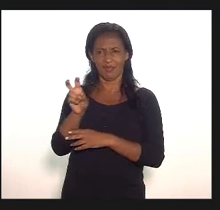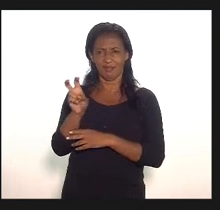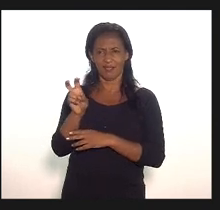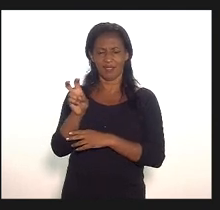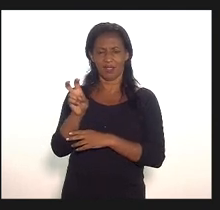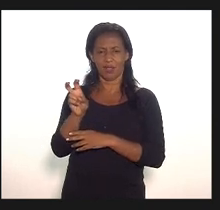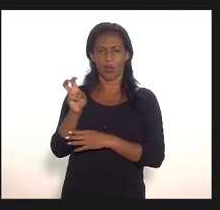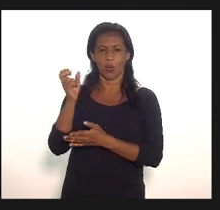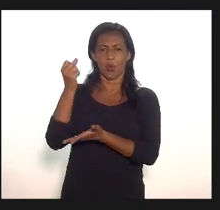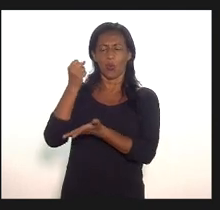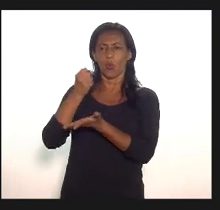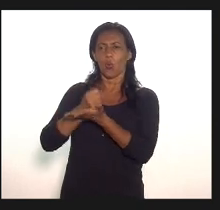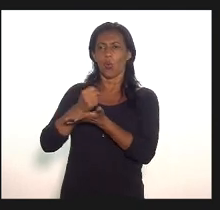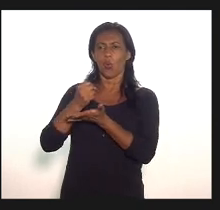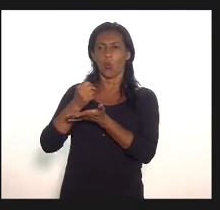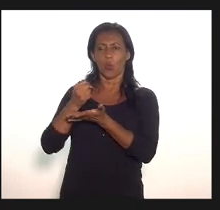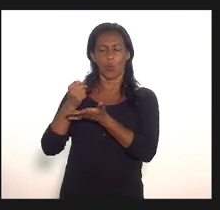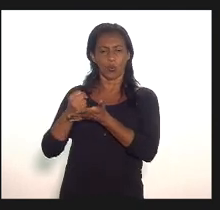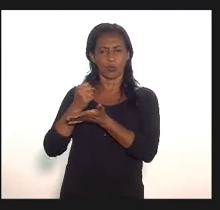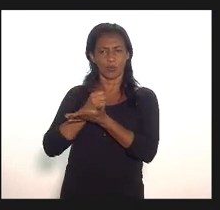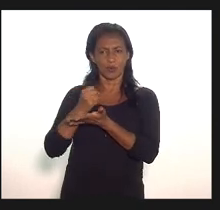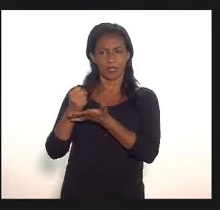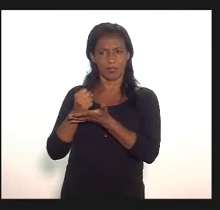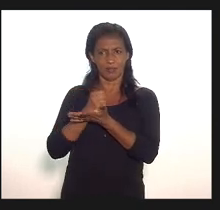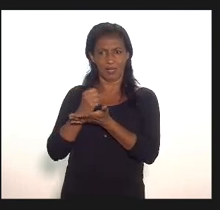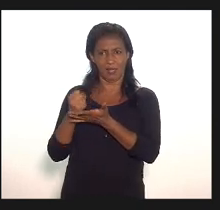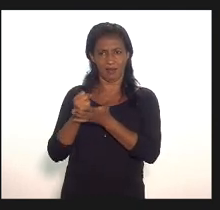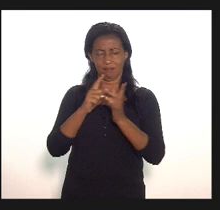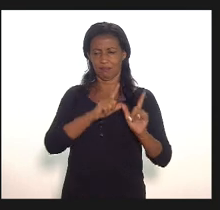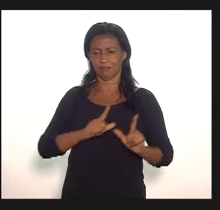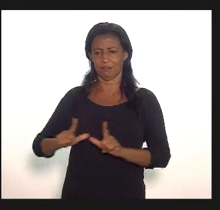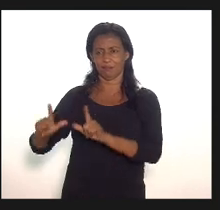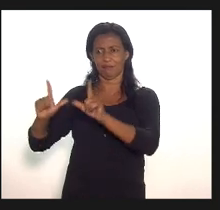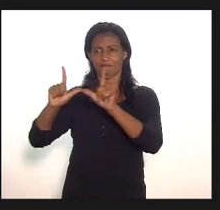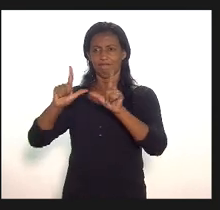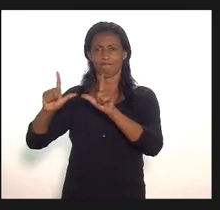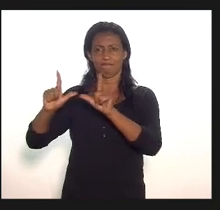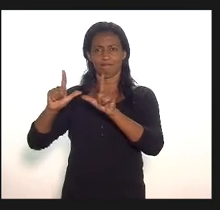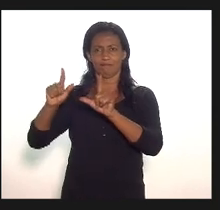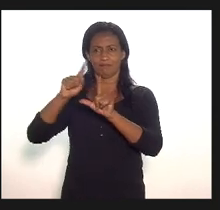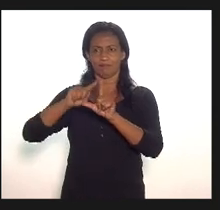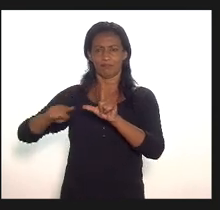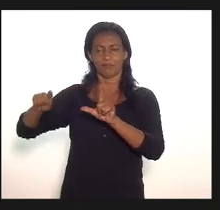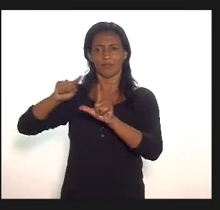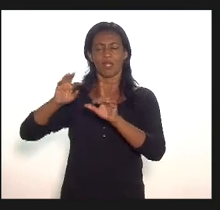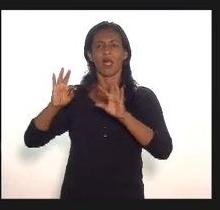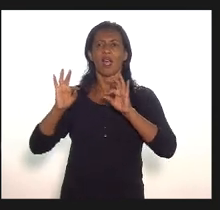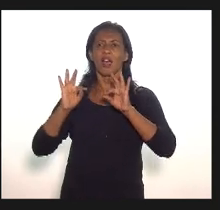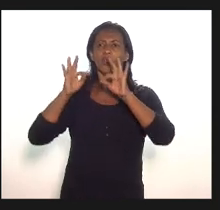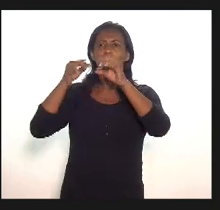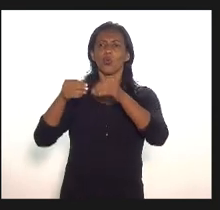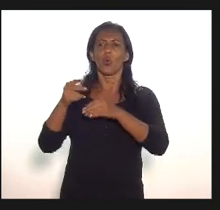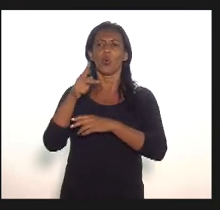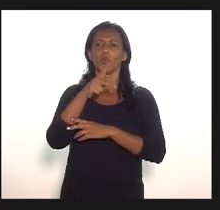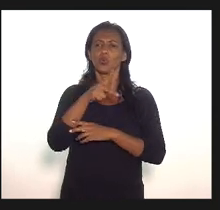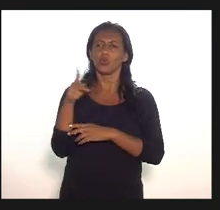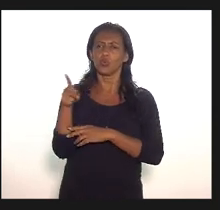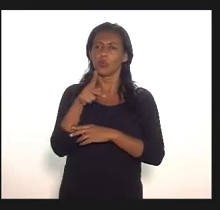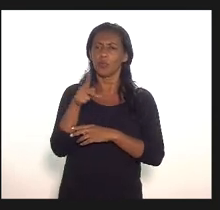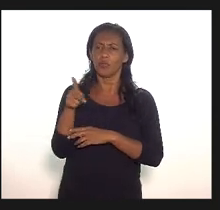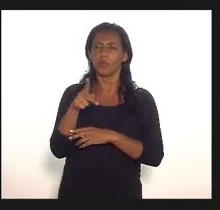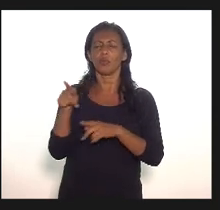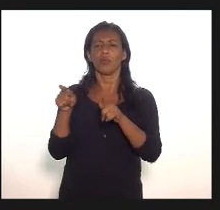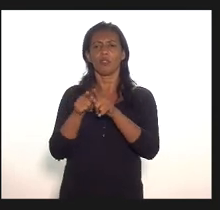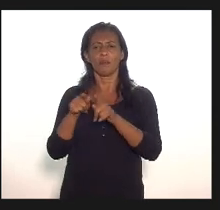contratar uma plataforma digital que vai atender a todos os professores e a todos os